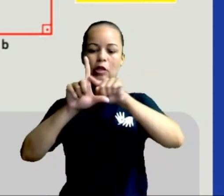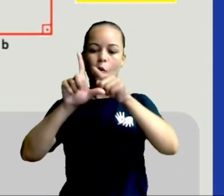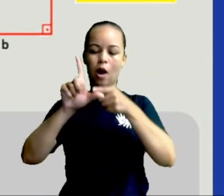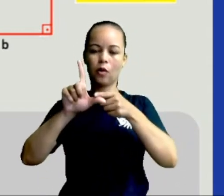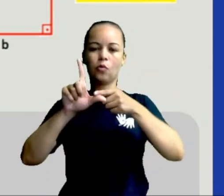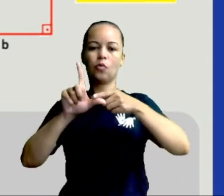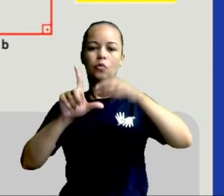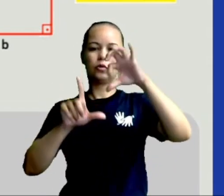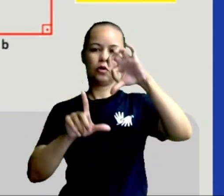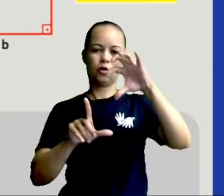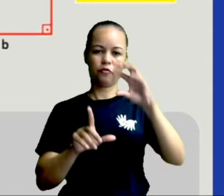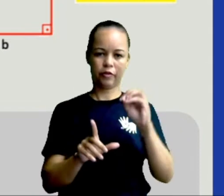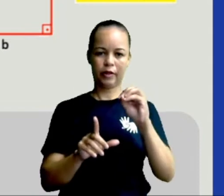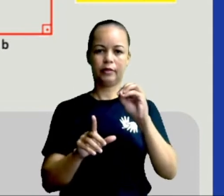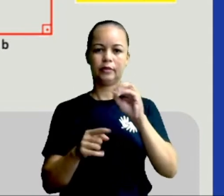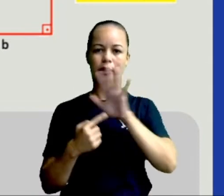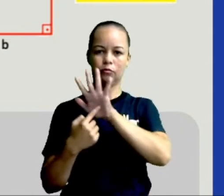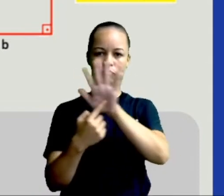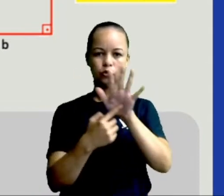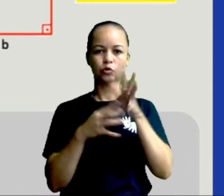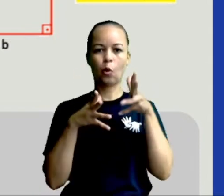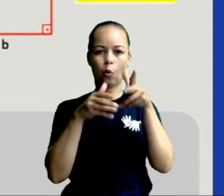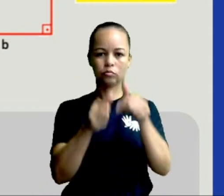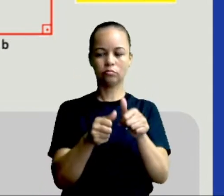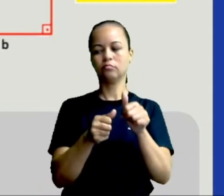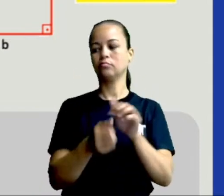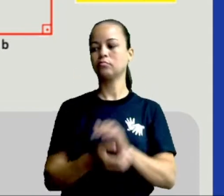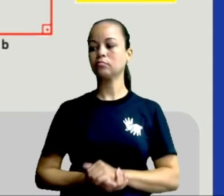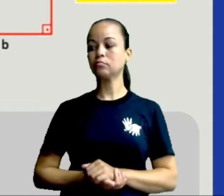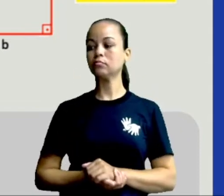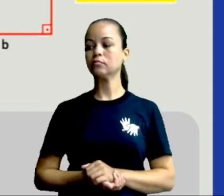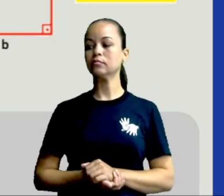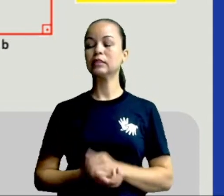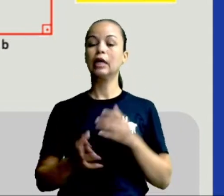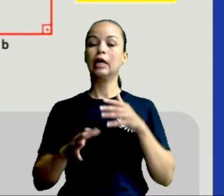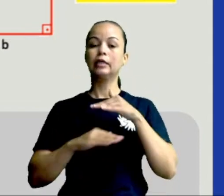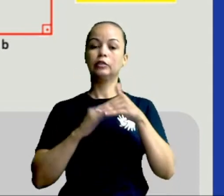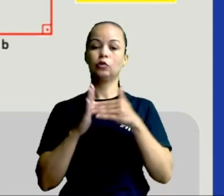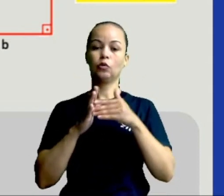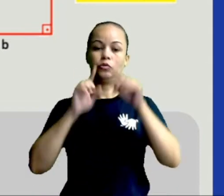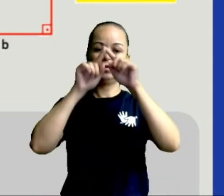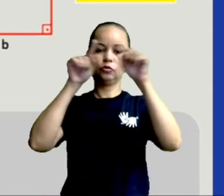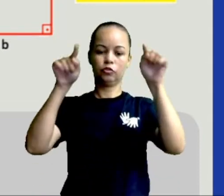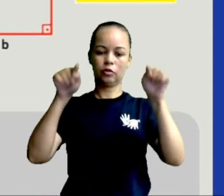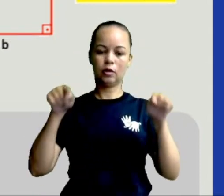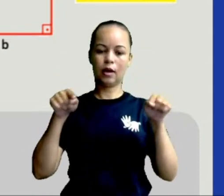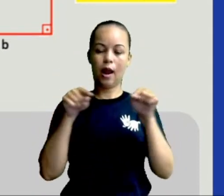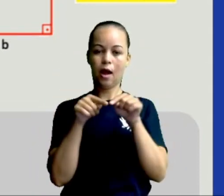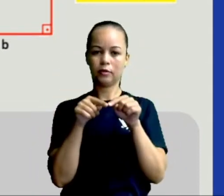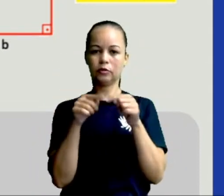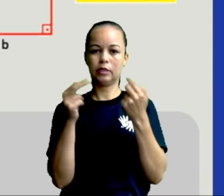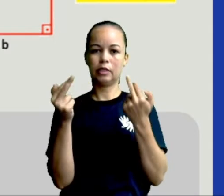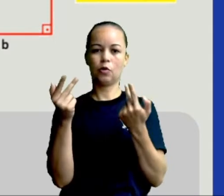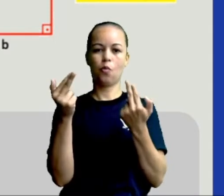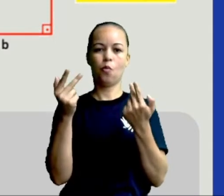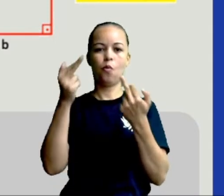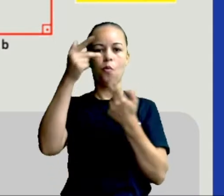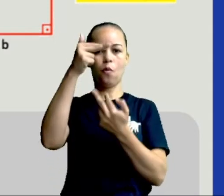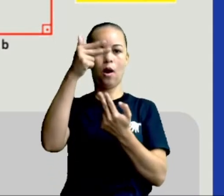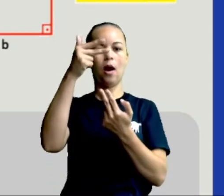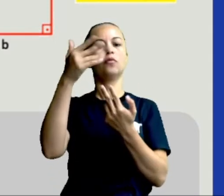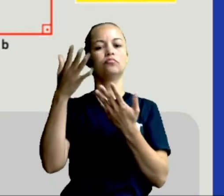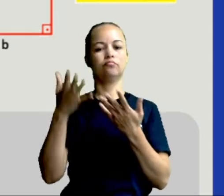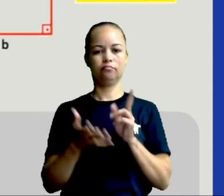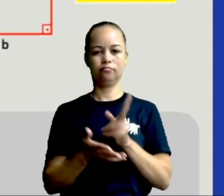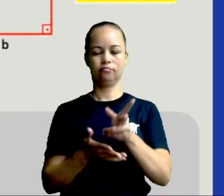que a gente pode ver a representação aí, todos os ângulos 90 graus, e todos os lados são iguais na representação